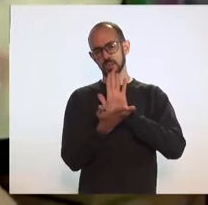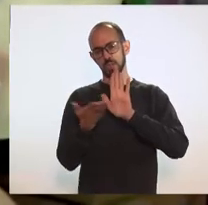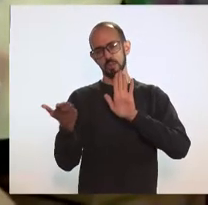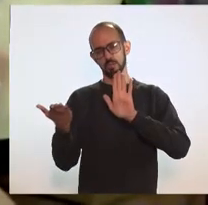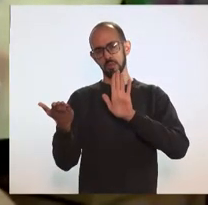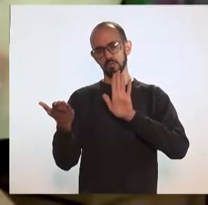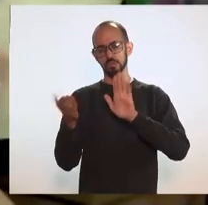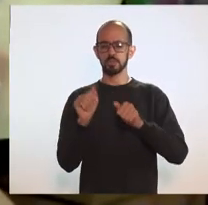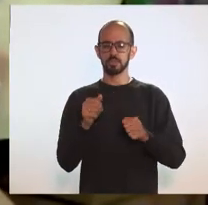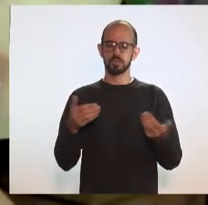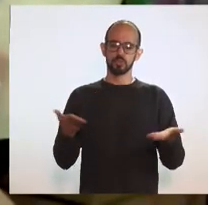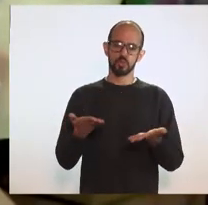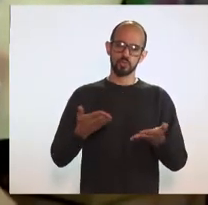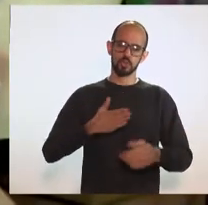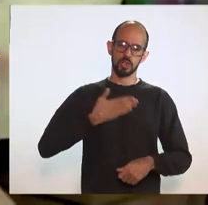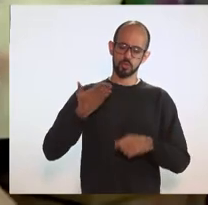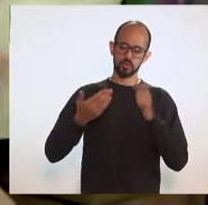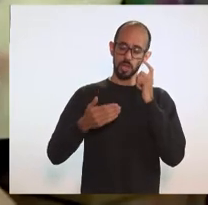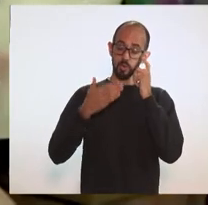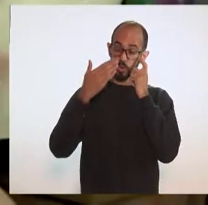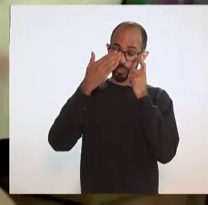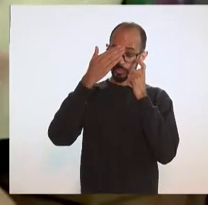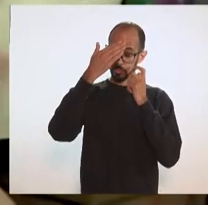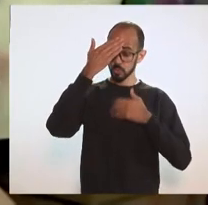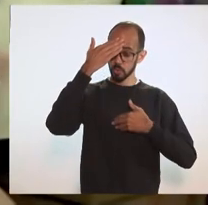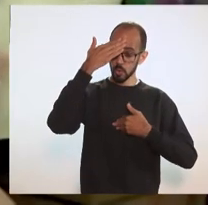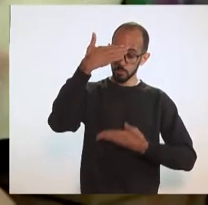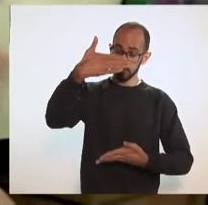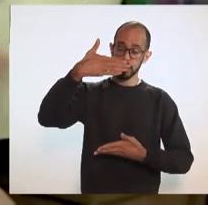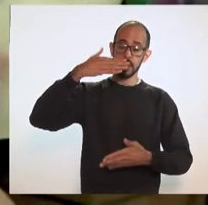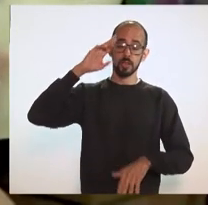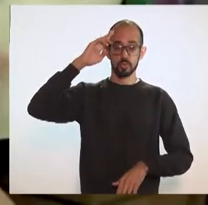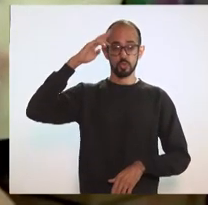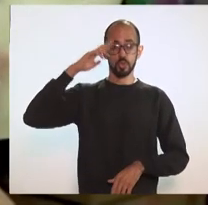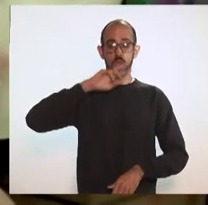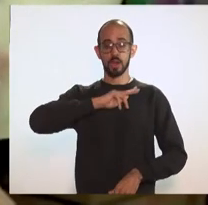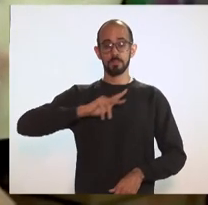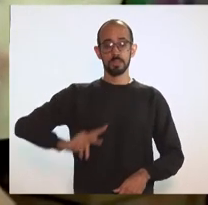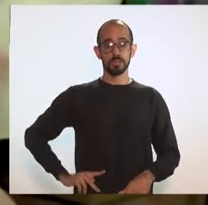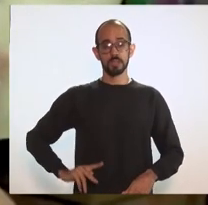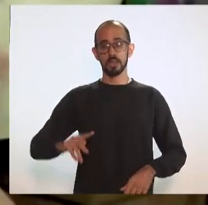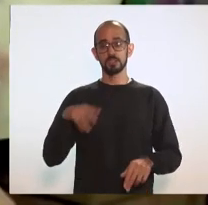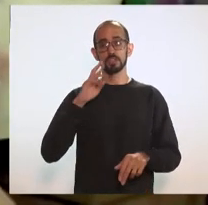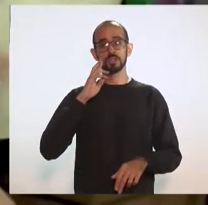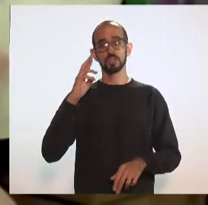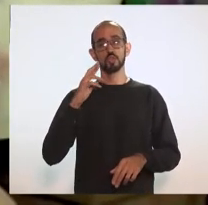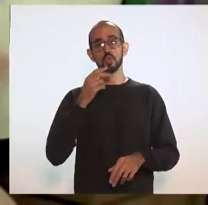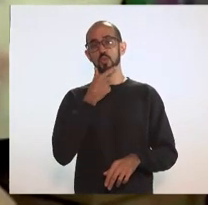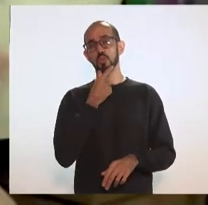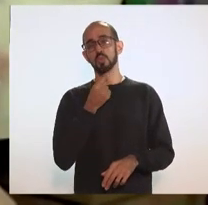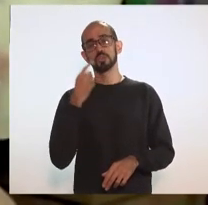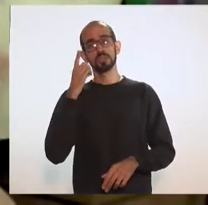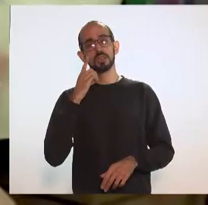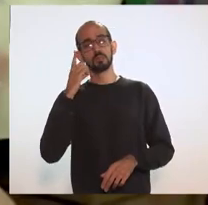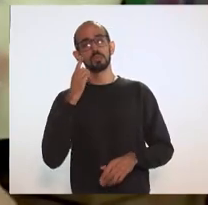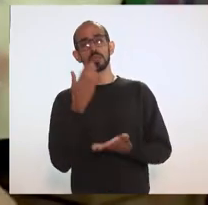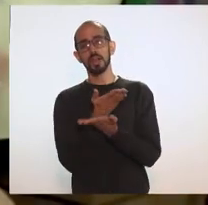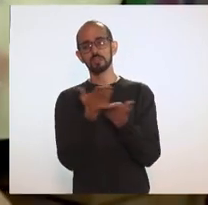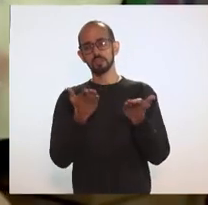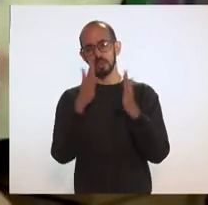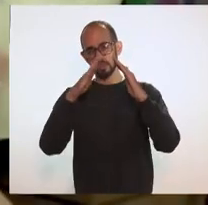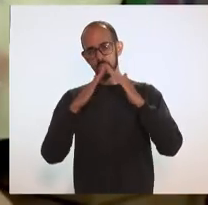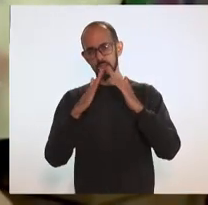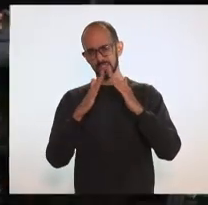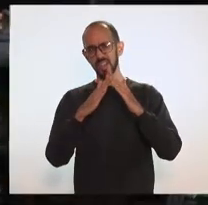que são assustadores é igual a senhora presidente em hora de senhores que nos escutaram até este